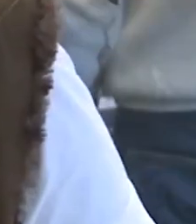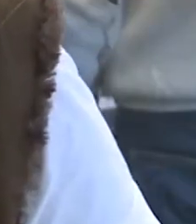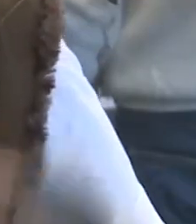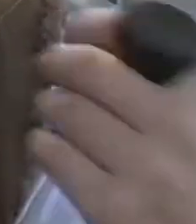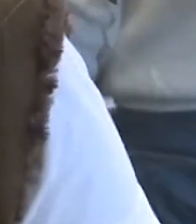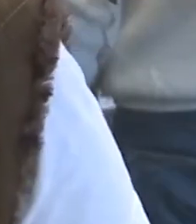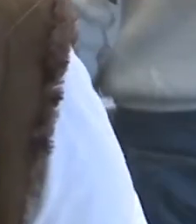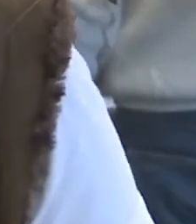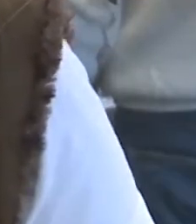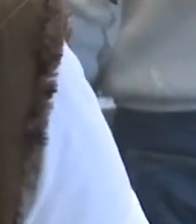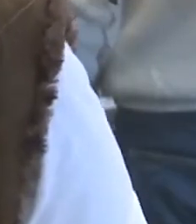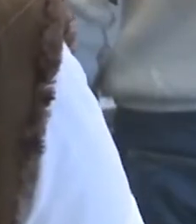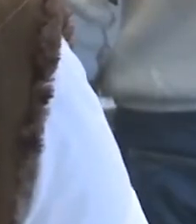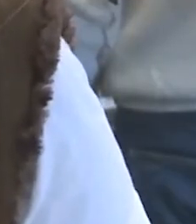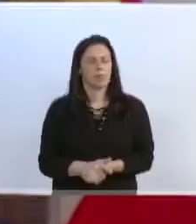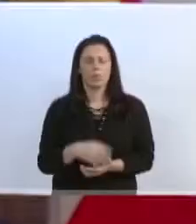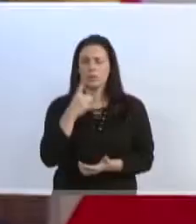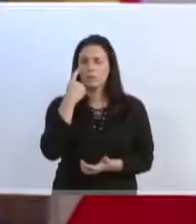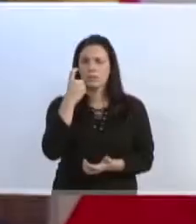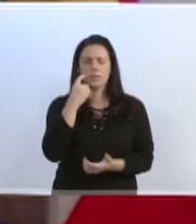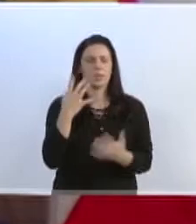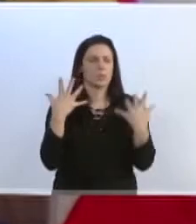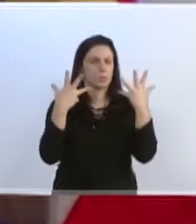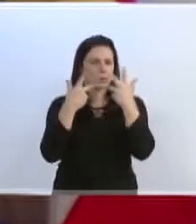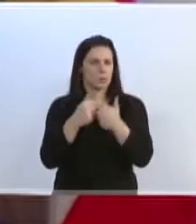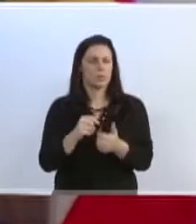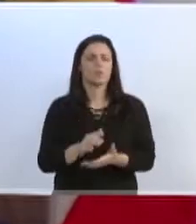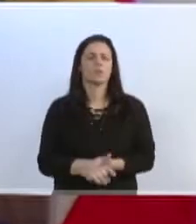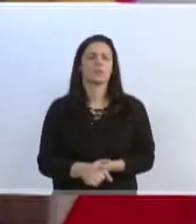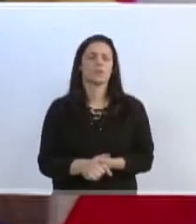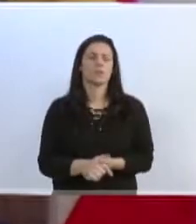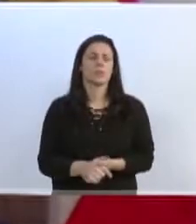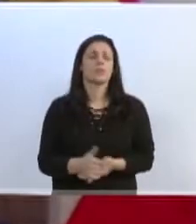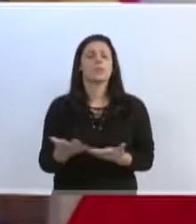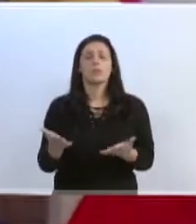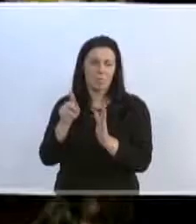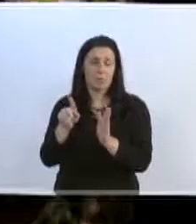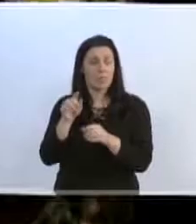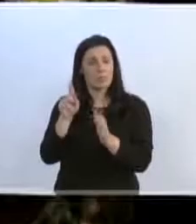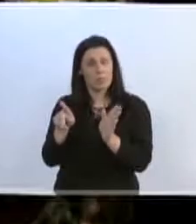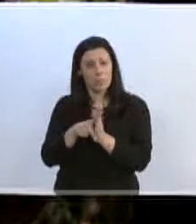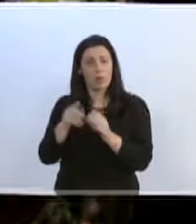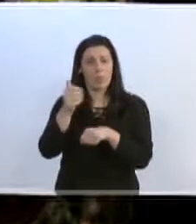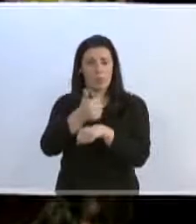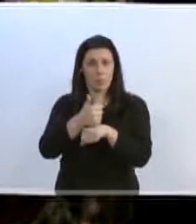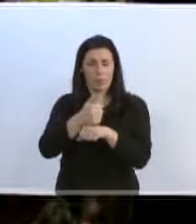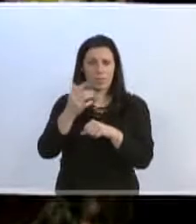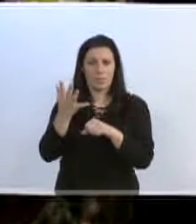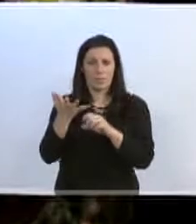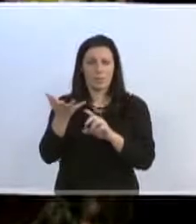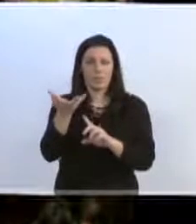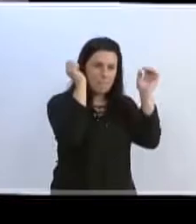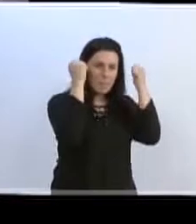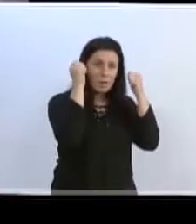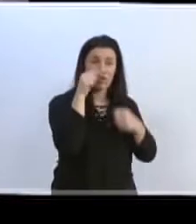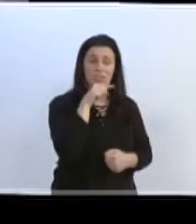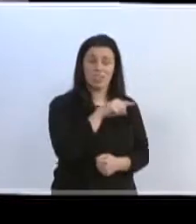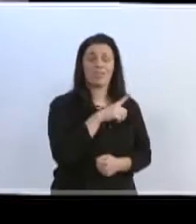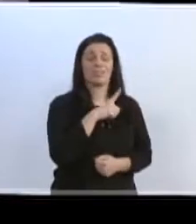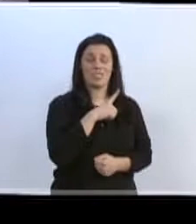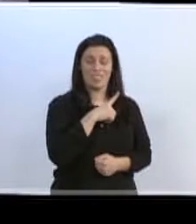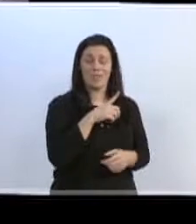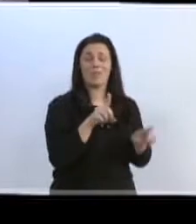para a calçada, porque o nosso lugar realmente é na rua. Nos pronunciamentos, o vereador Bruno Cunha mostrou fotos e enfatizou a importância da arte e